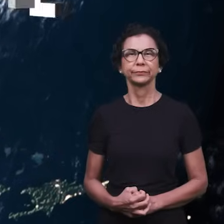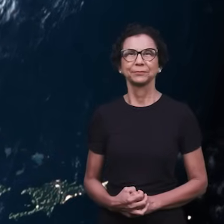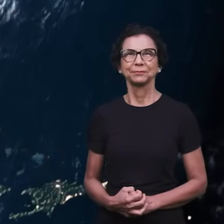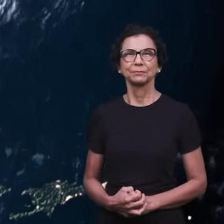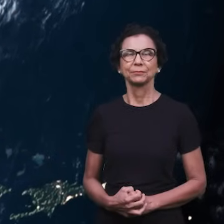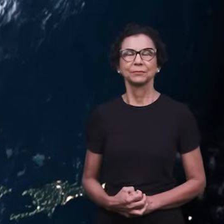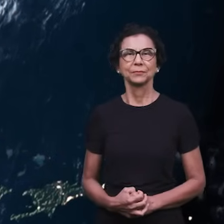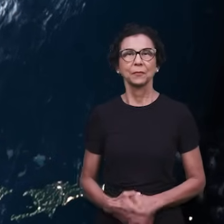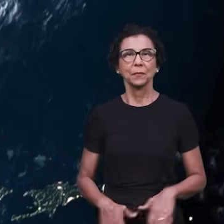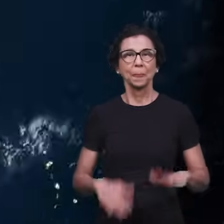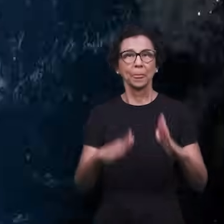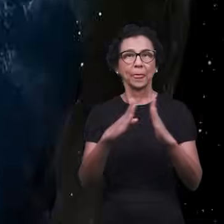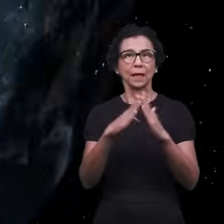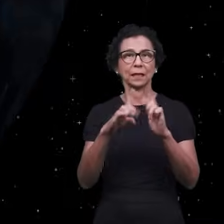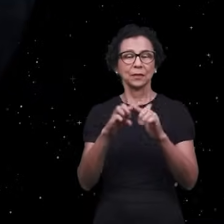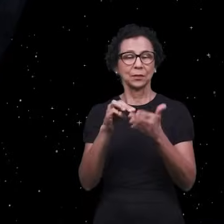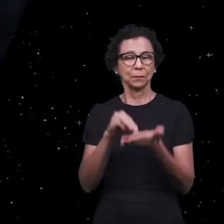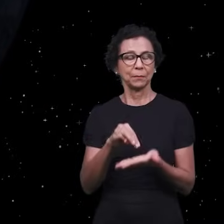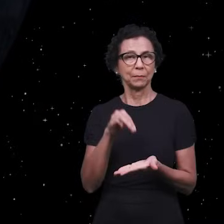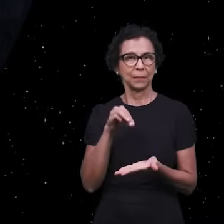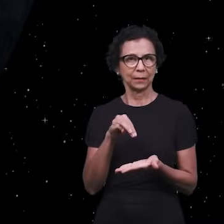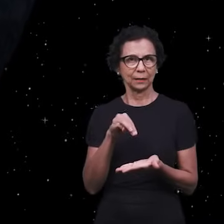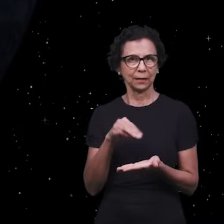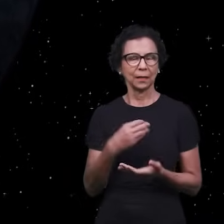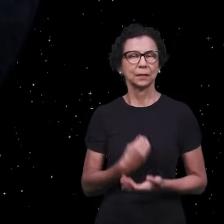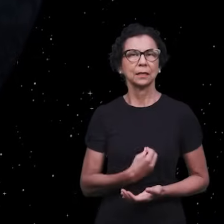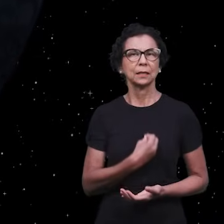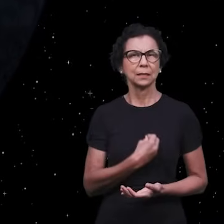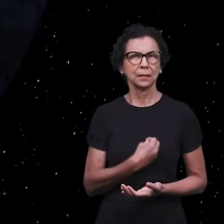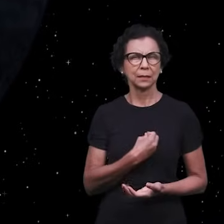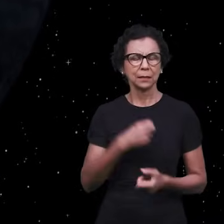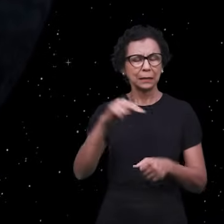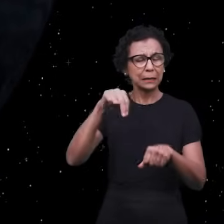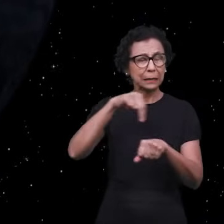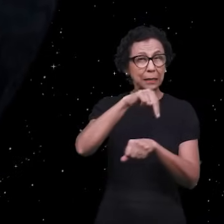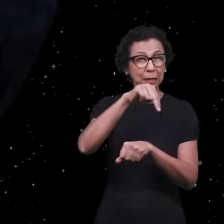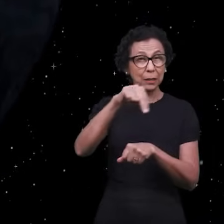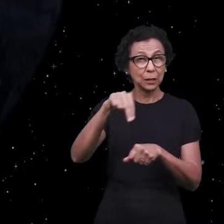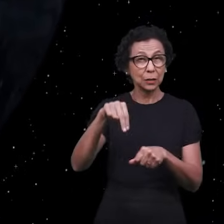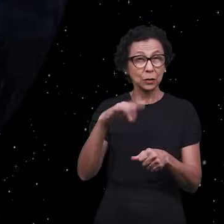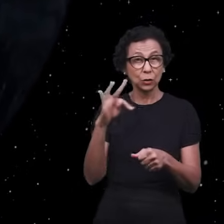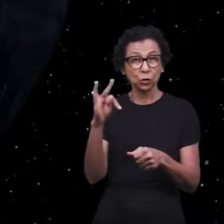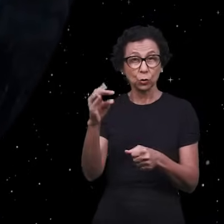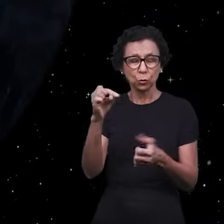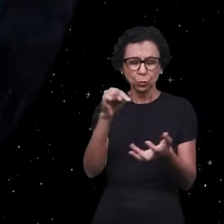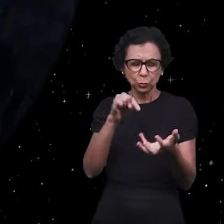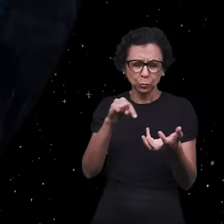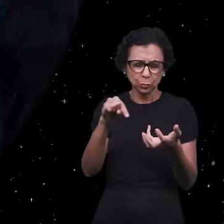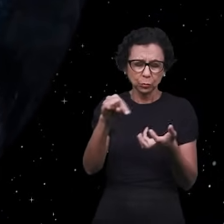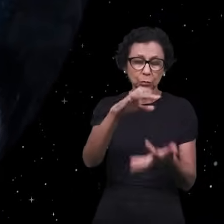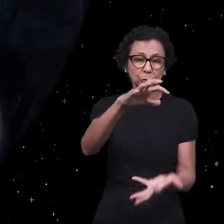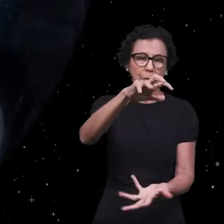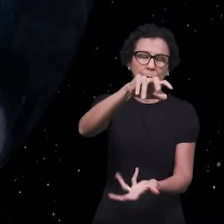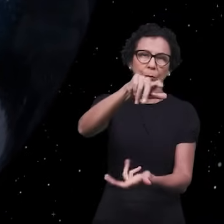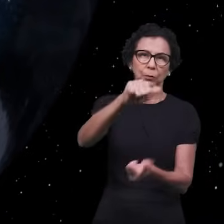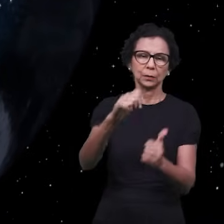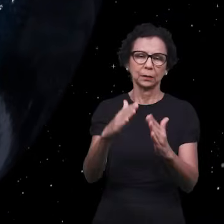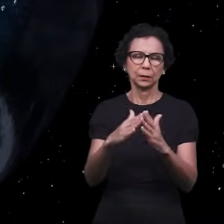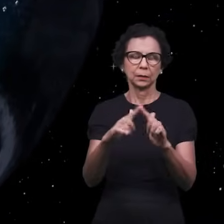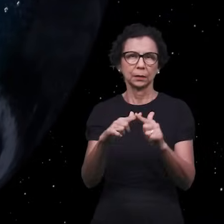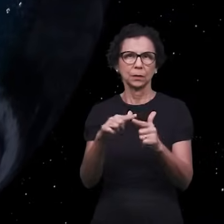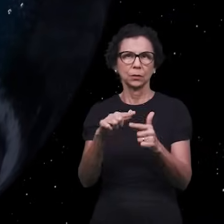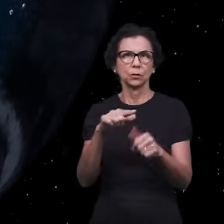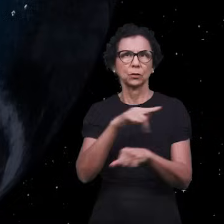A Igreja Cristã Maranata está presente em nações de todos os continentes do planeta. Igrejas de países